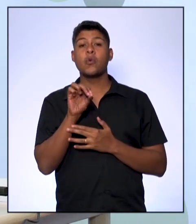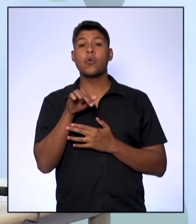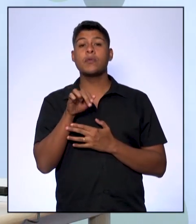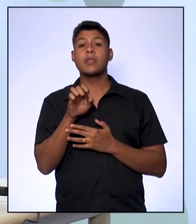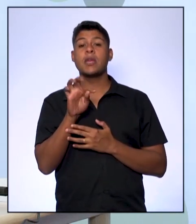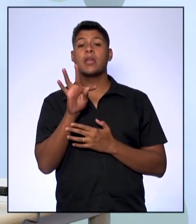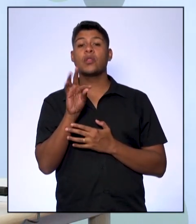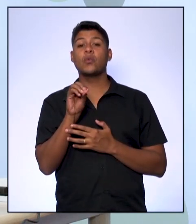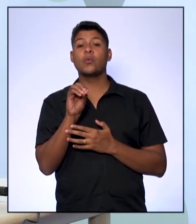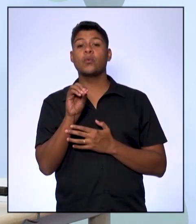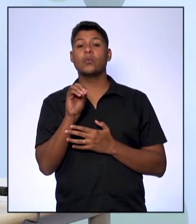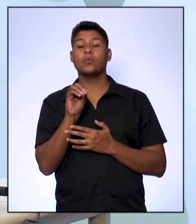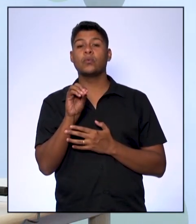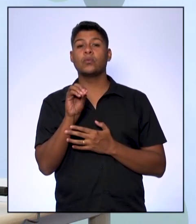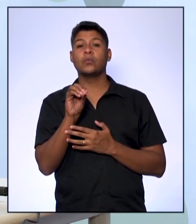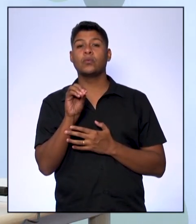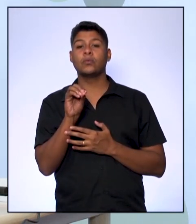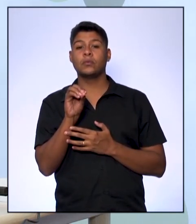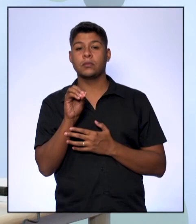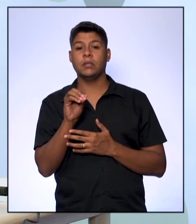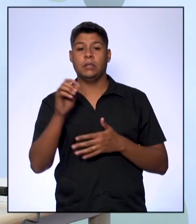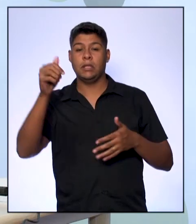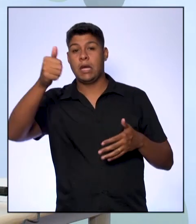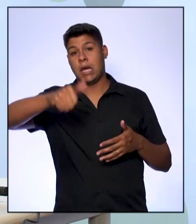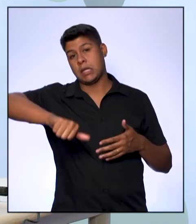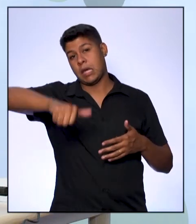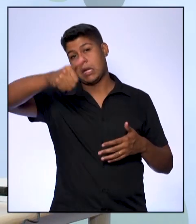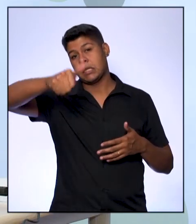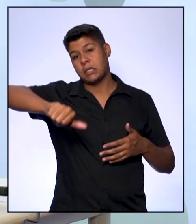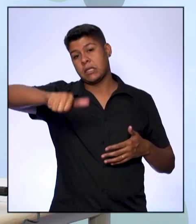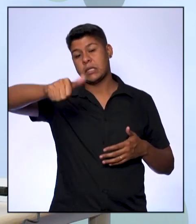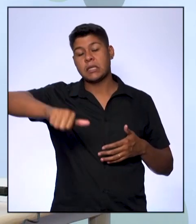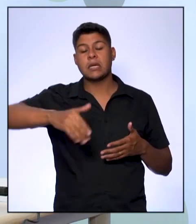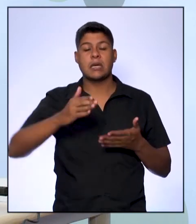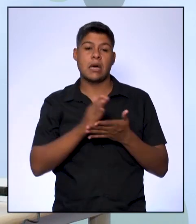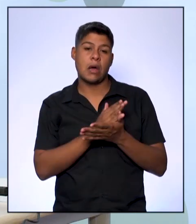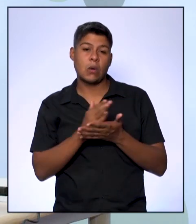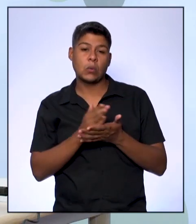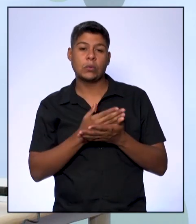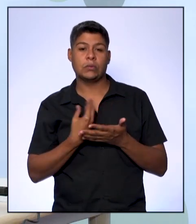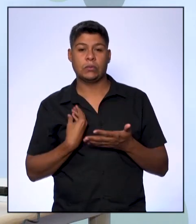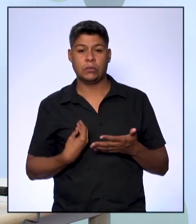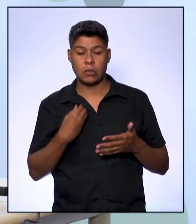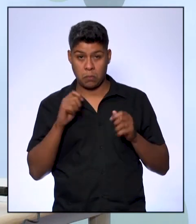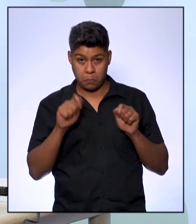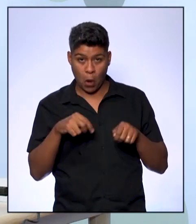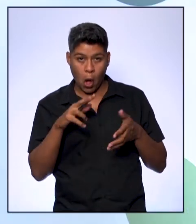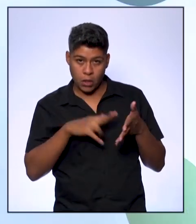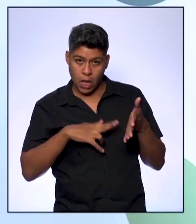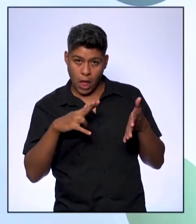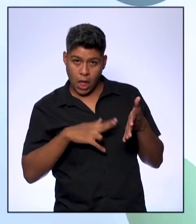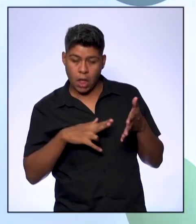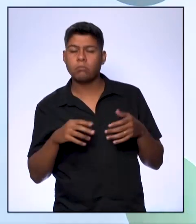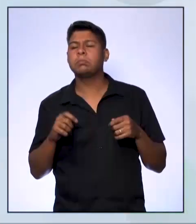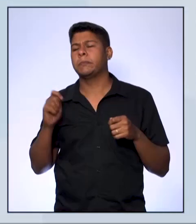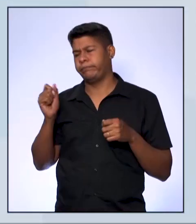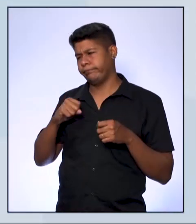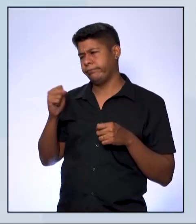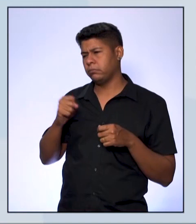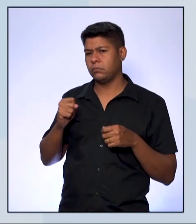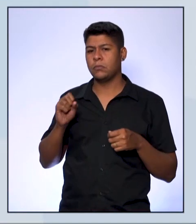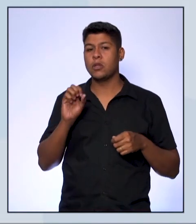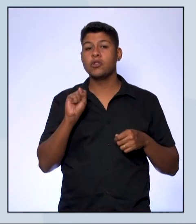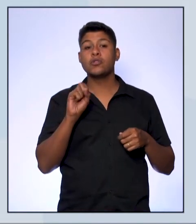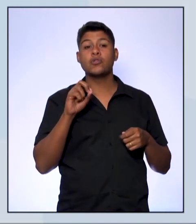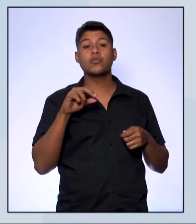de camões né que nós iremos analisar algumas figuras que aparece você pode ler mauro para nós sim claro